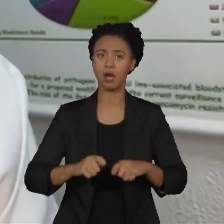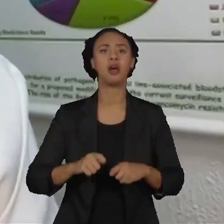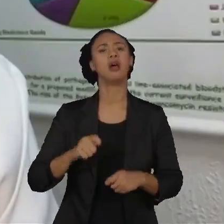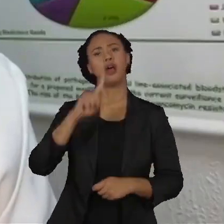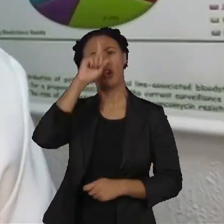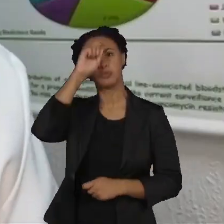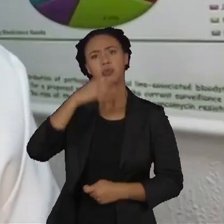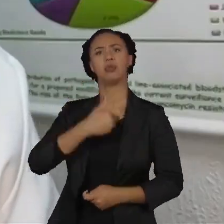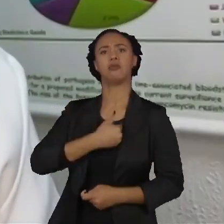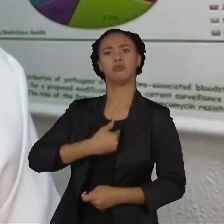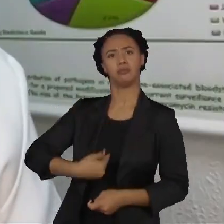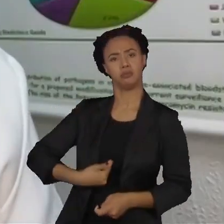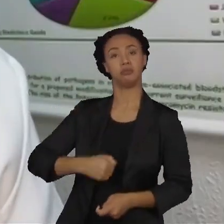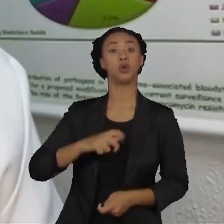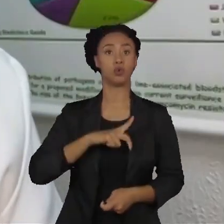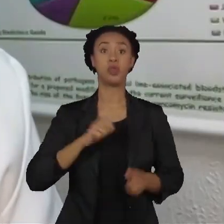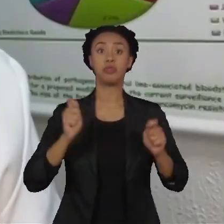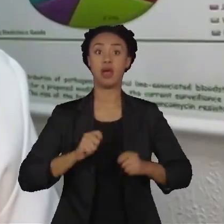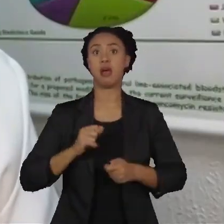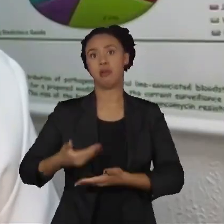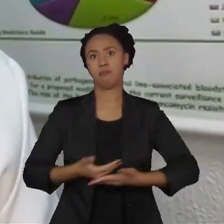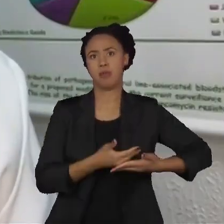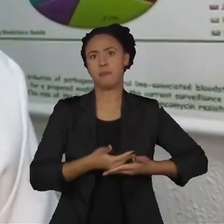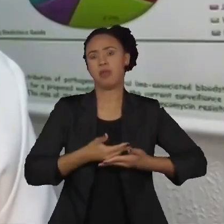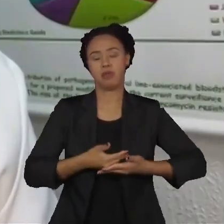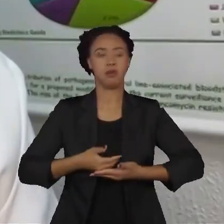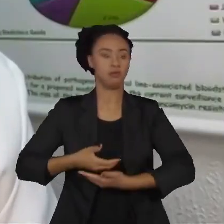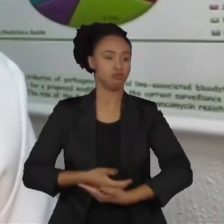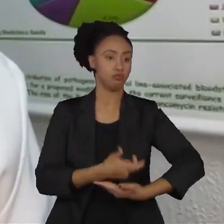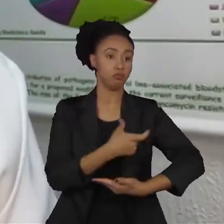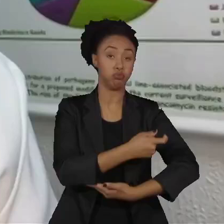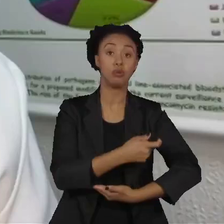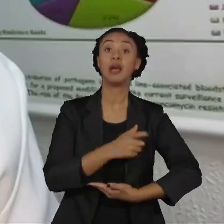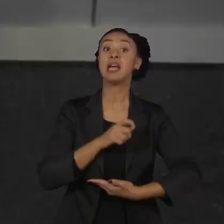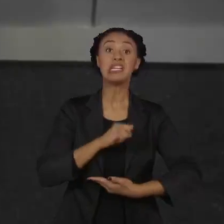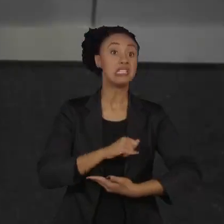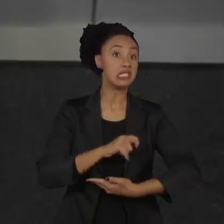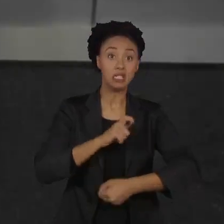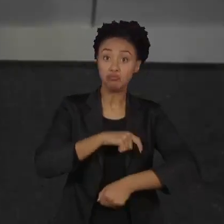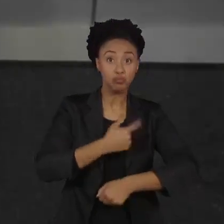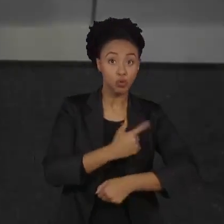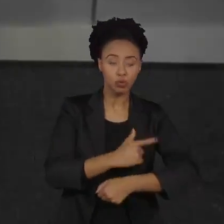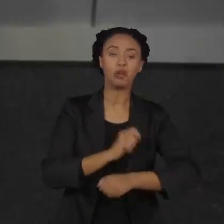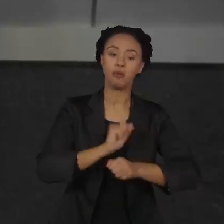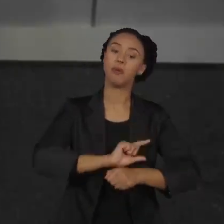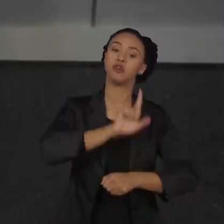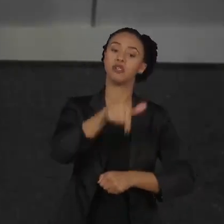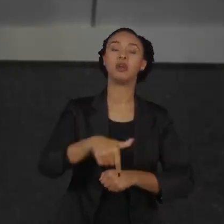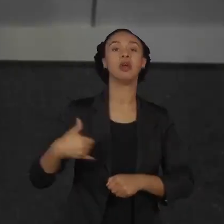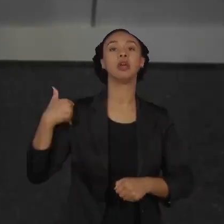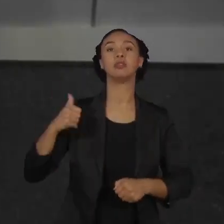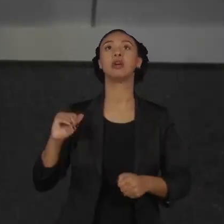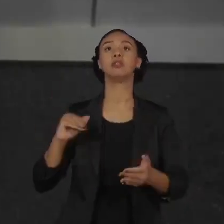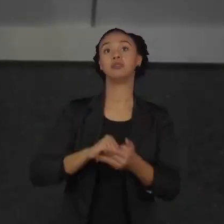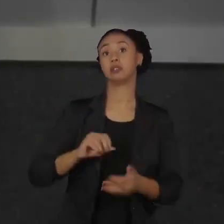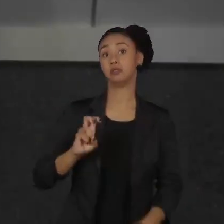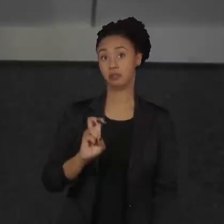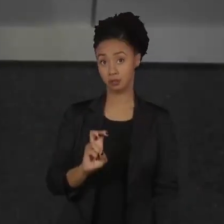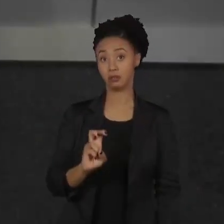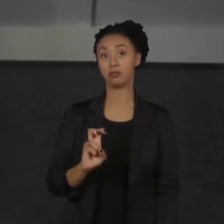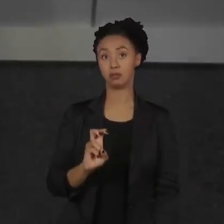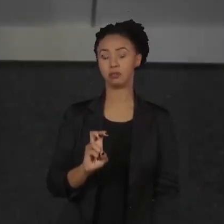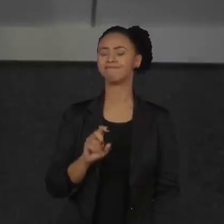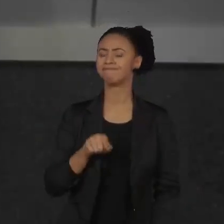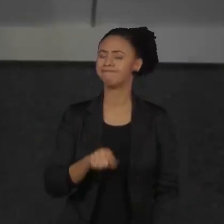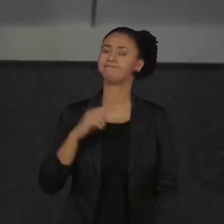públicas e particulares, mas se por acaso não, que a criança não foi vacinada nesse momento, ela pode ser vacinada até os 5 anos de idade.